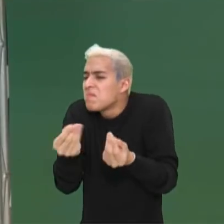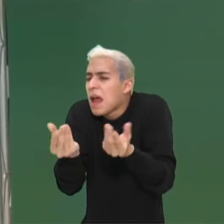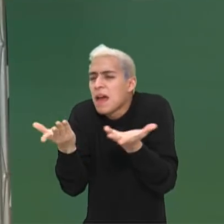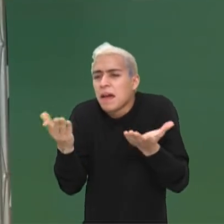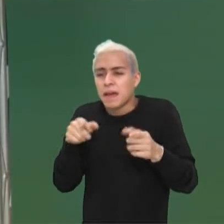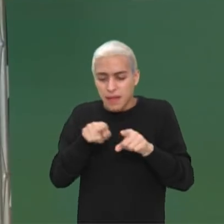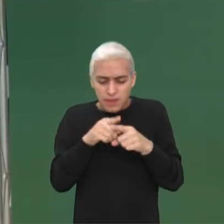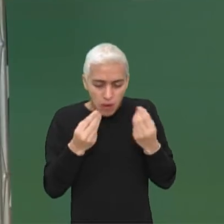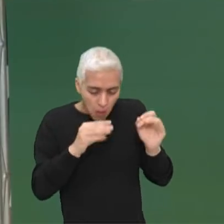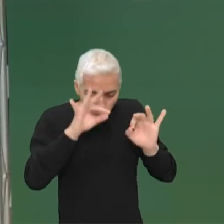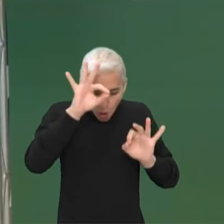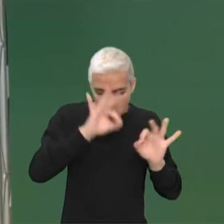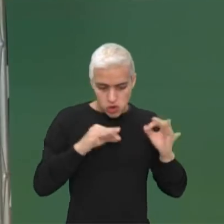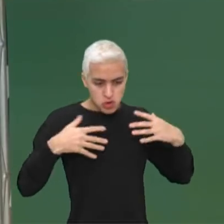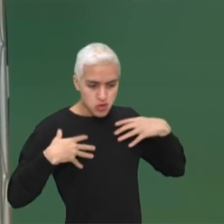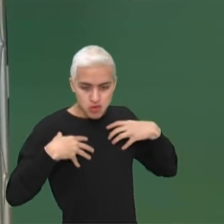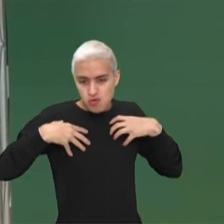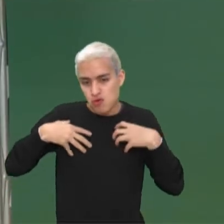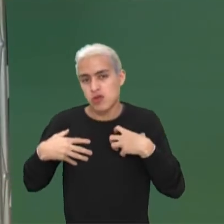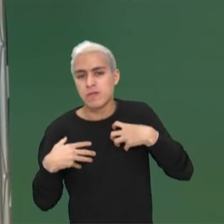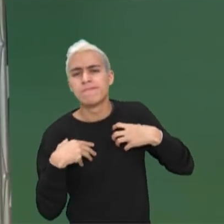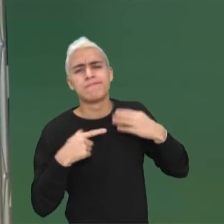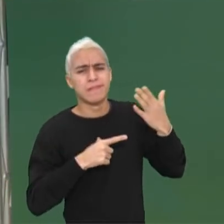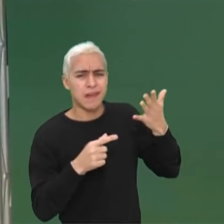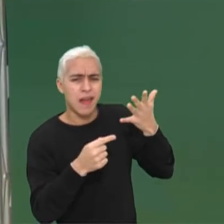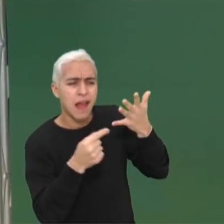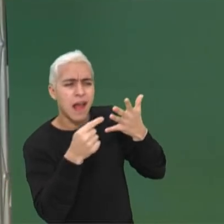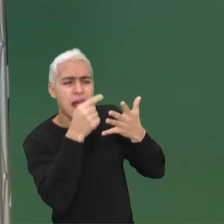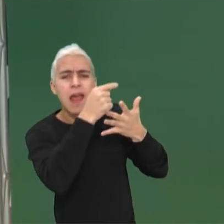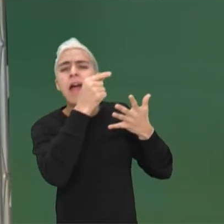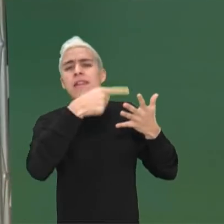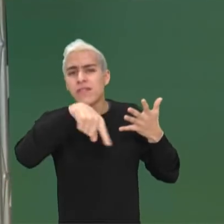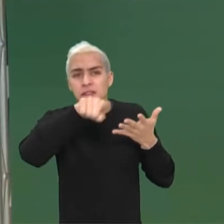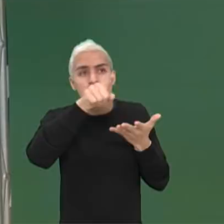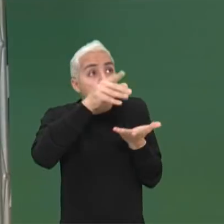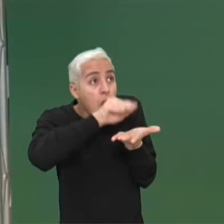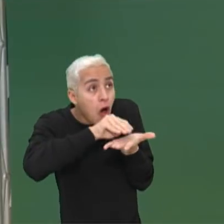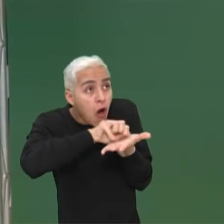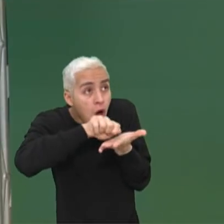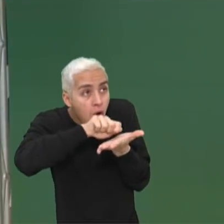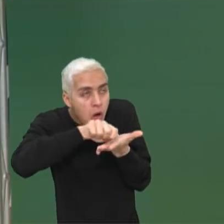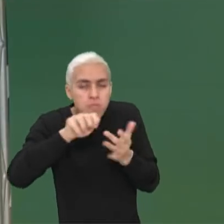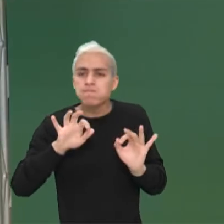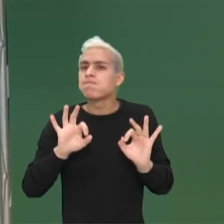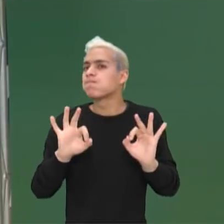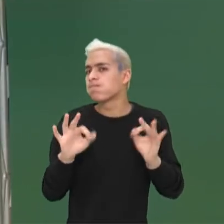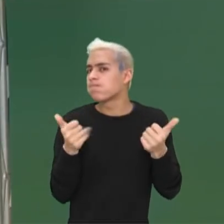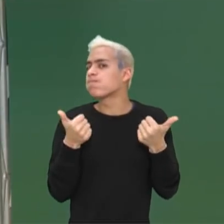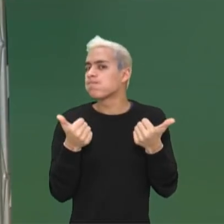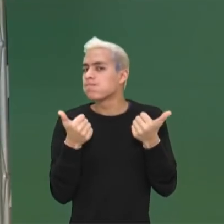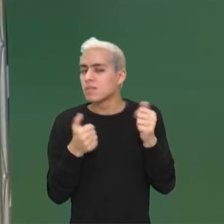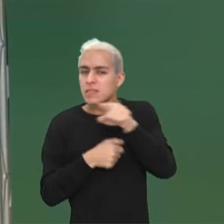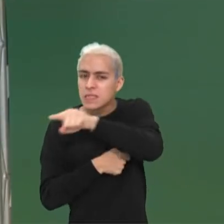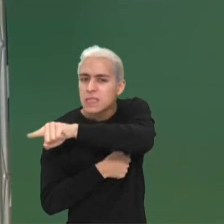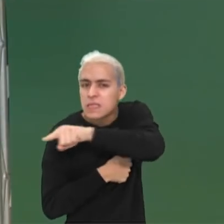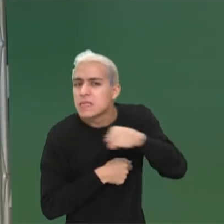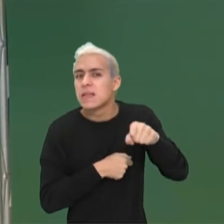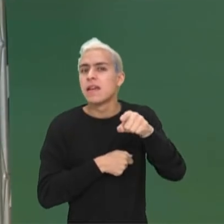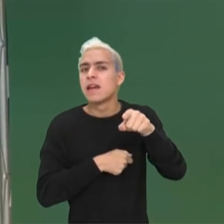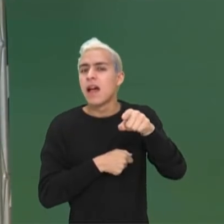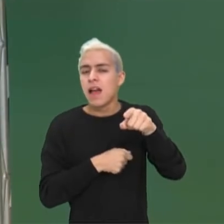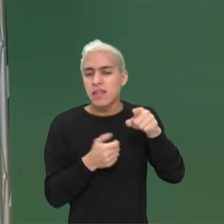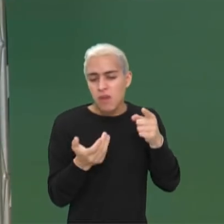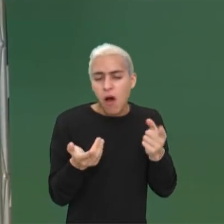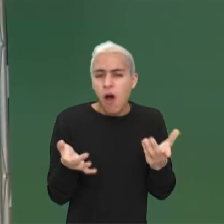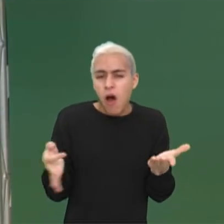faz a coreografia. Então teve bastante coisa assim que vocês anotaram no caderno, que se vocês derem uma